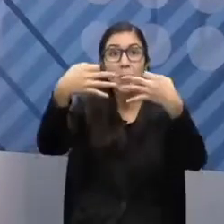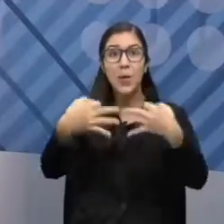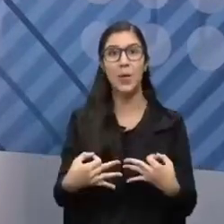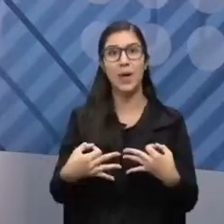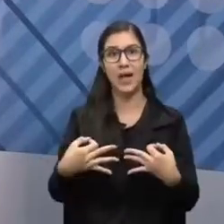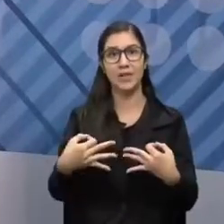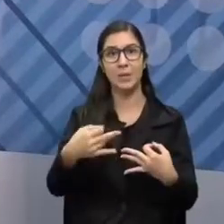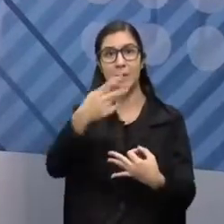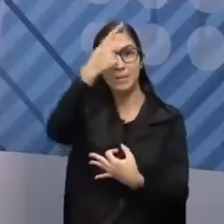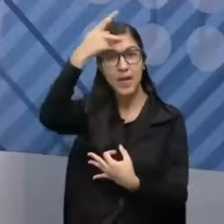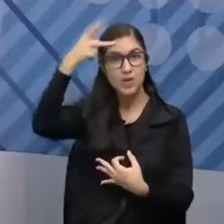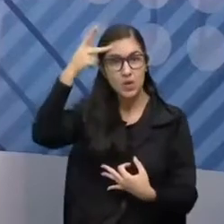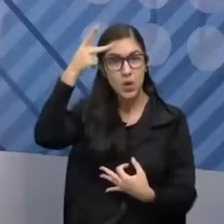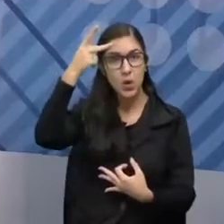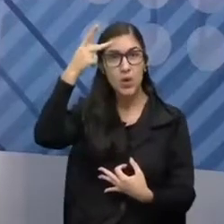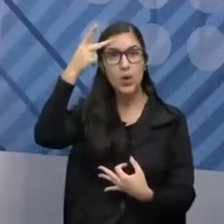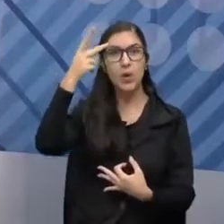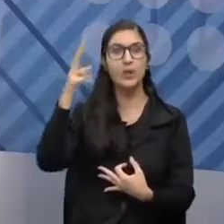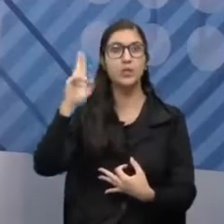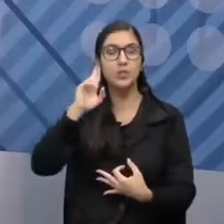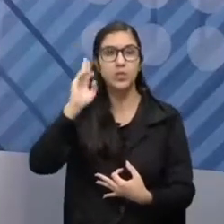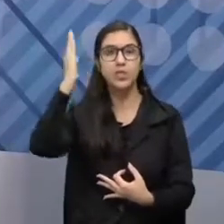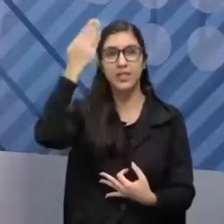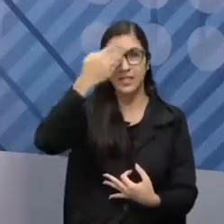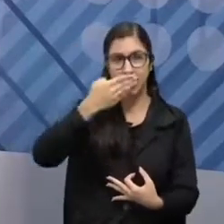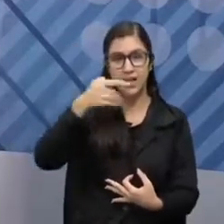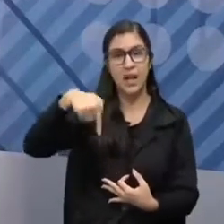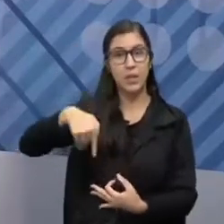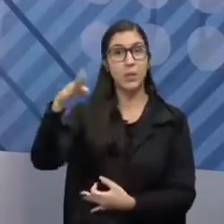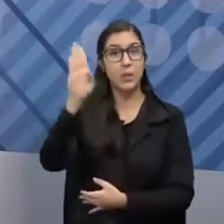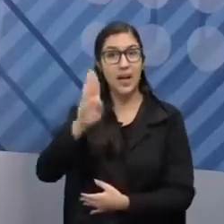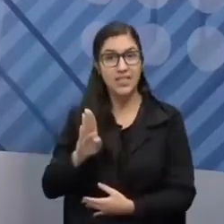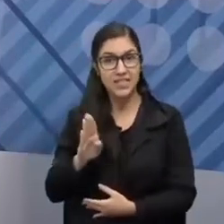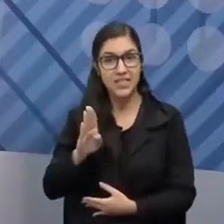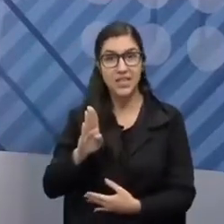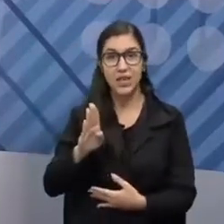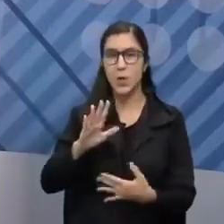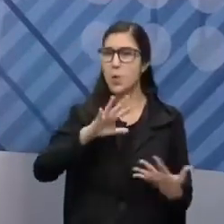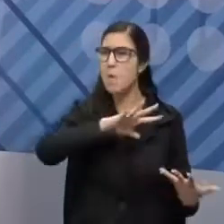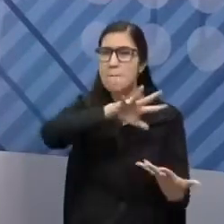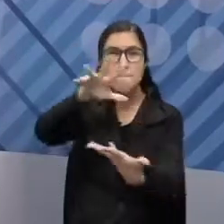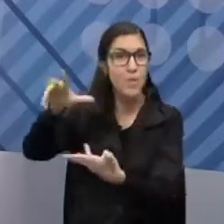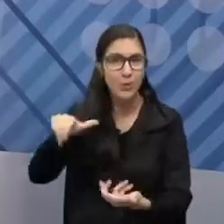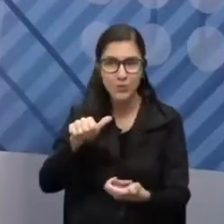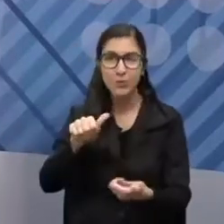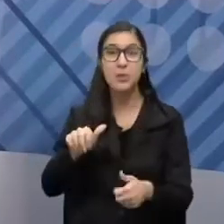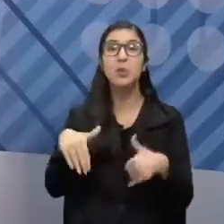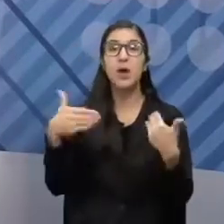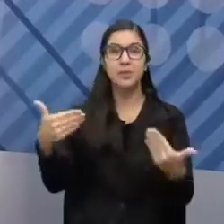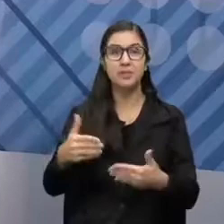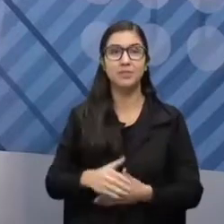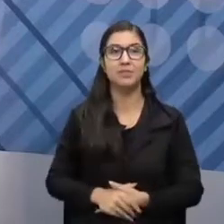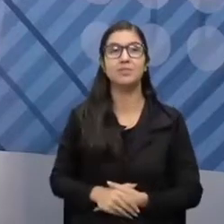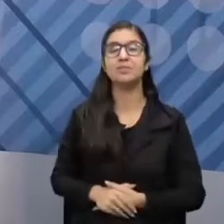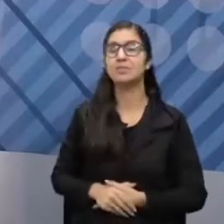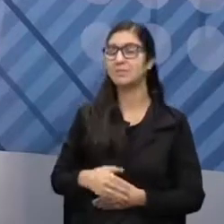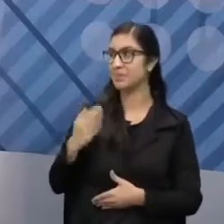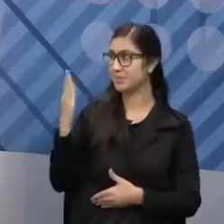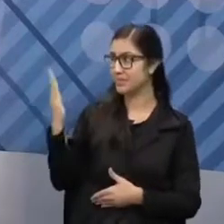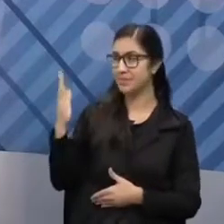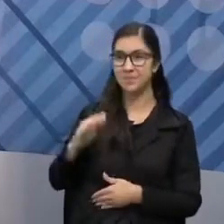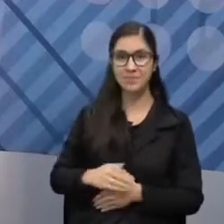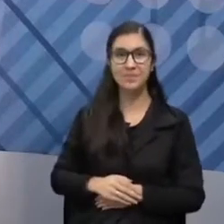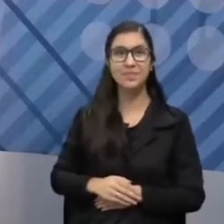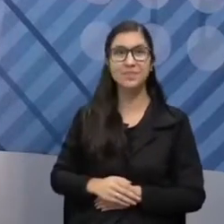correto de pessoa com surdo-cegueira e de surdo-cegueira no Brasil e hoje todo mundo. É a configuração de mão em